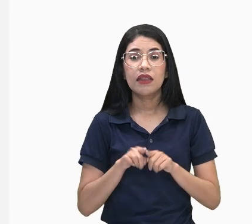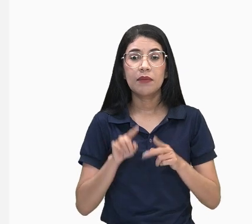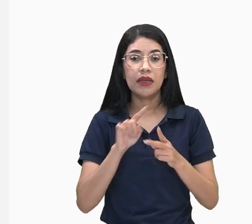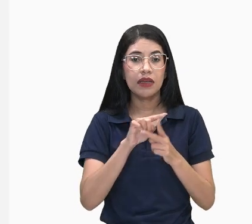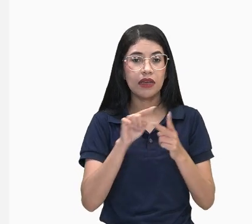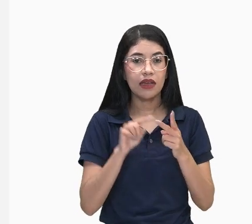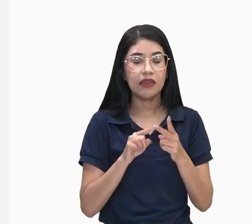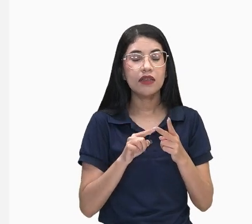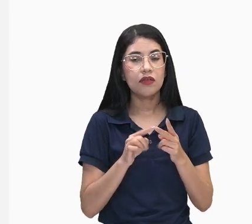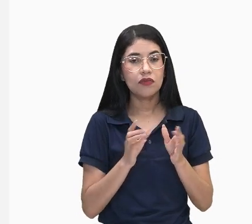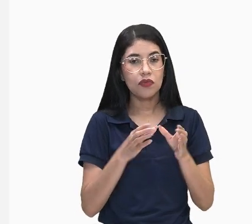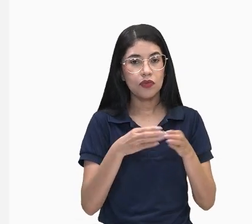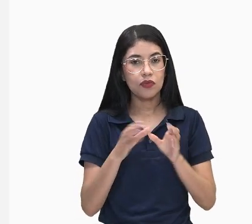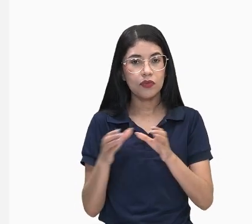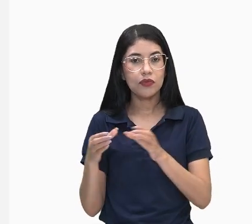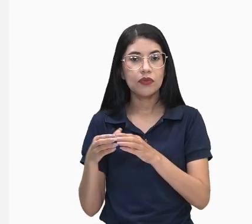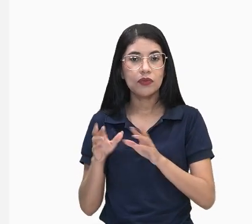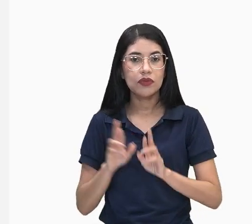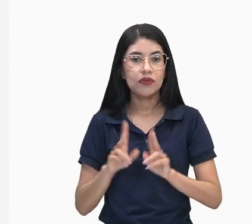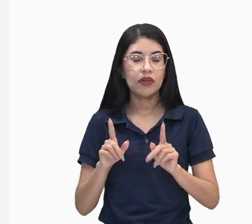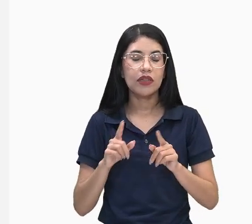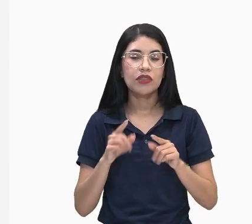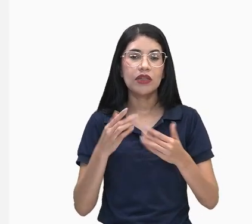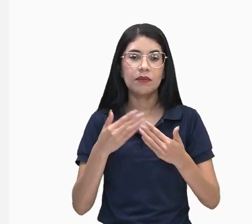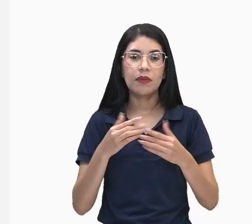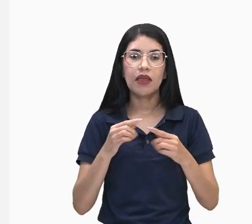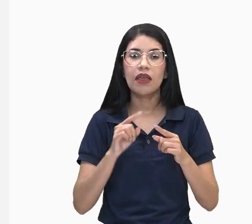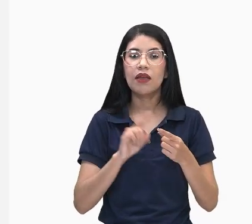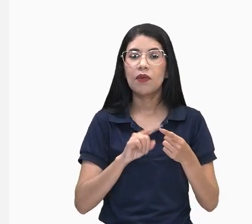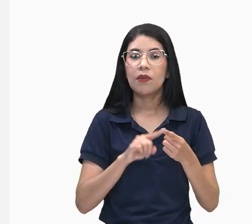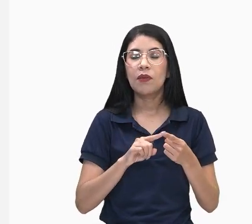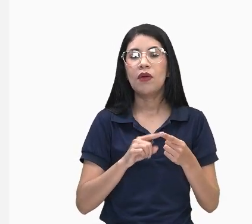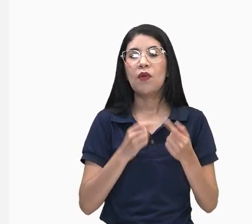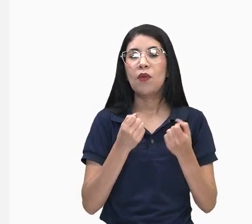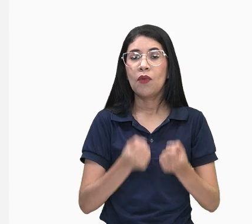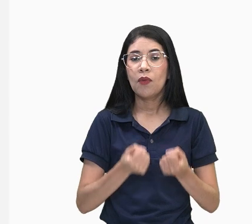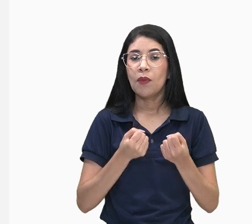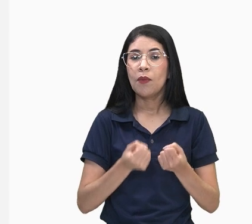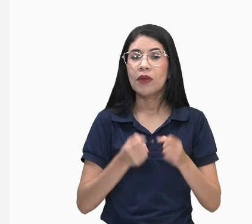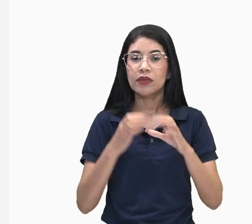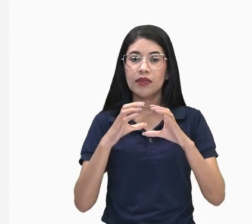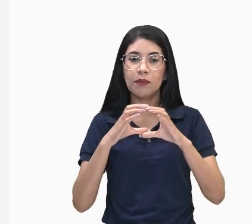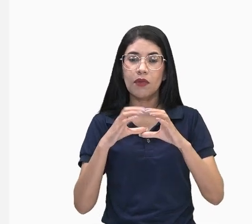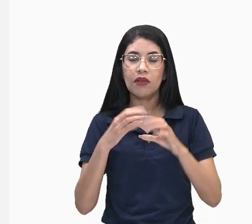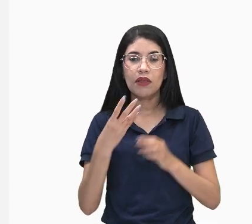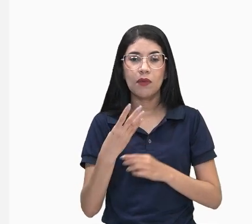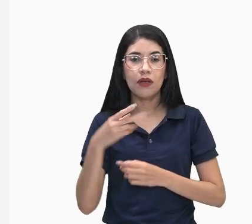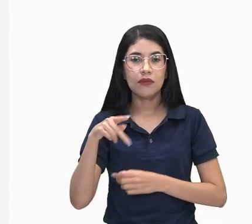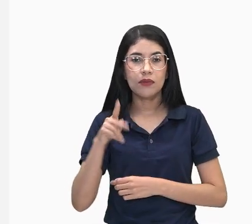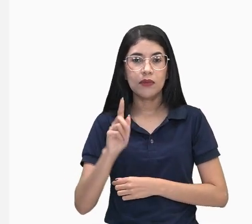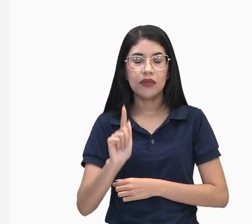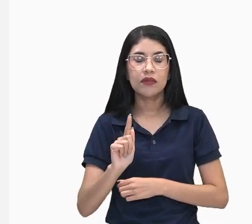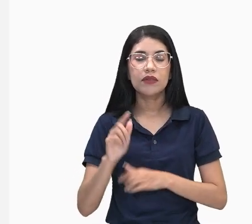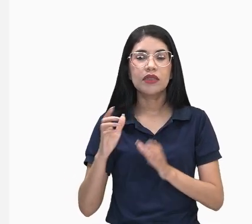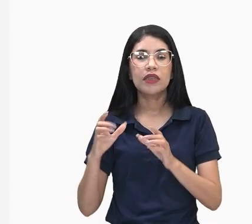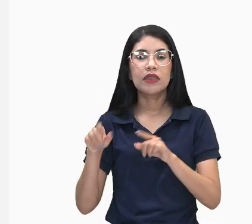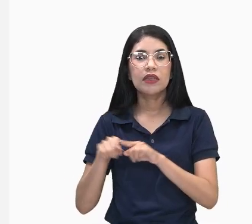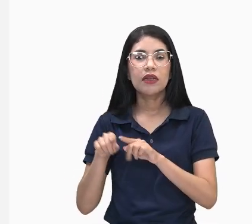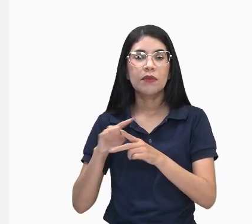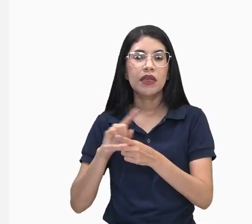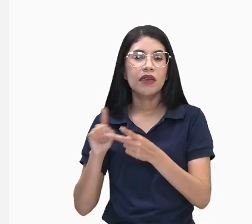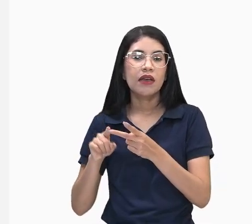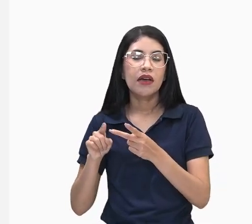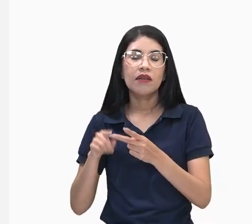2 categorias. A feminino, onde a bola de ferro vai ter 4 quilos, e a masculina, né, que vai ter